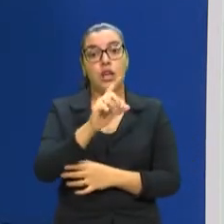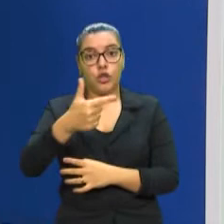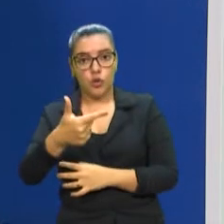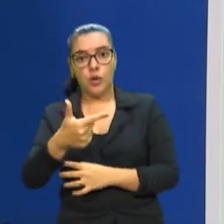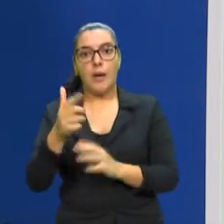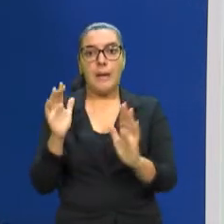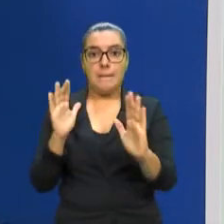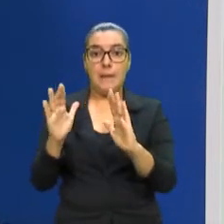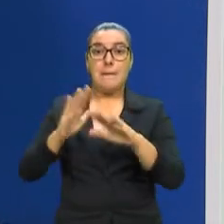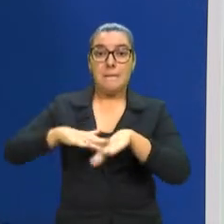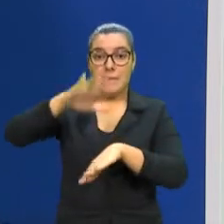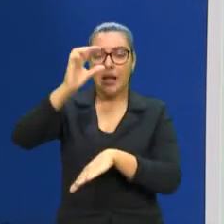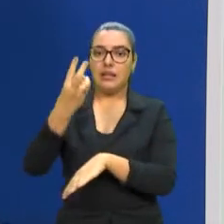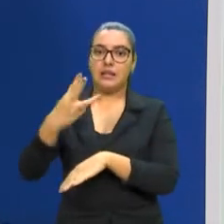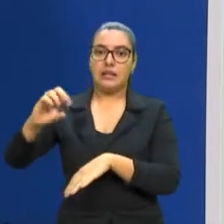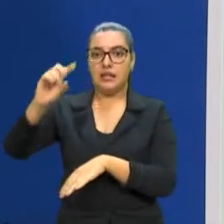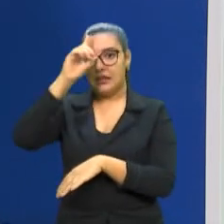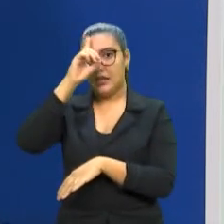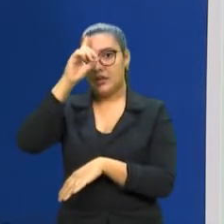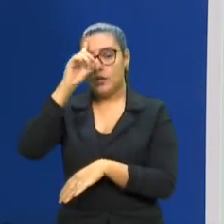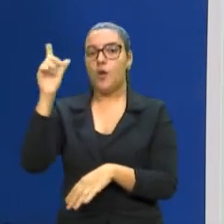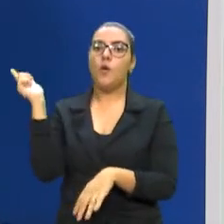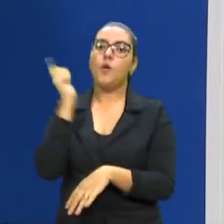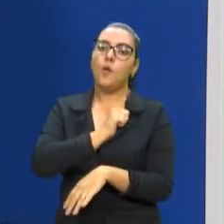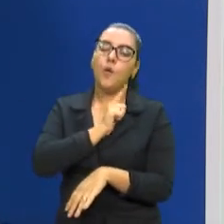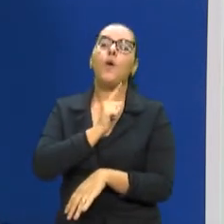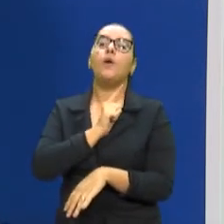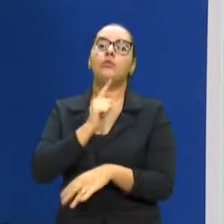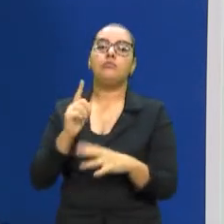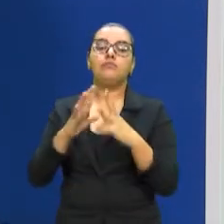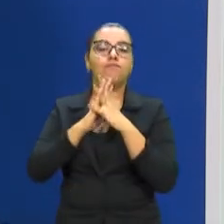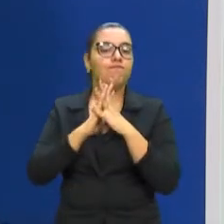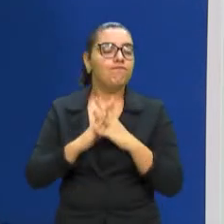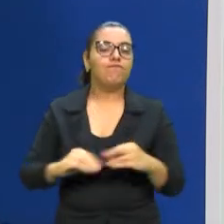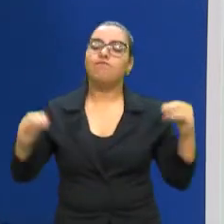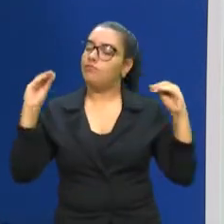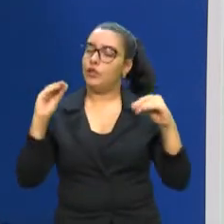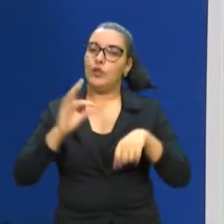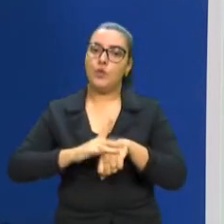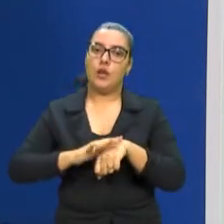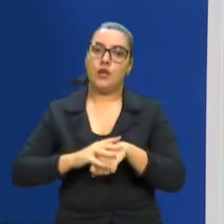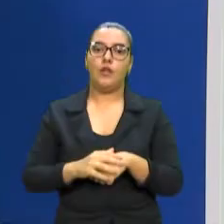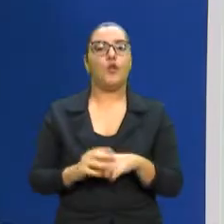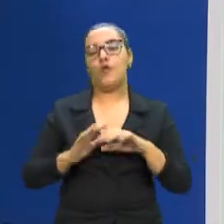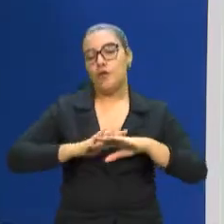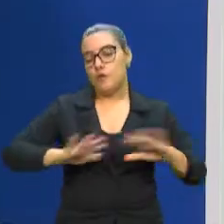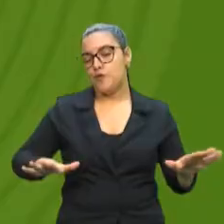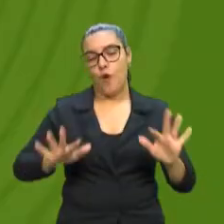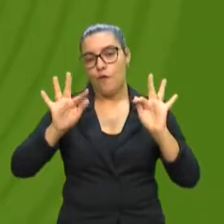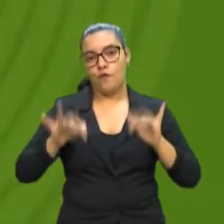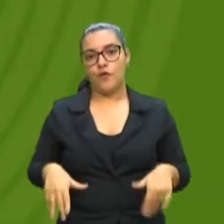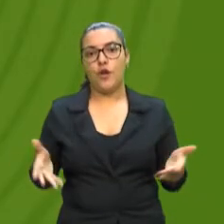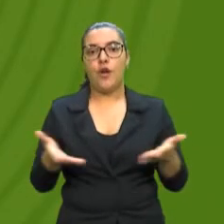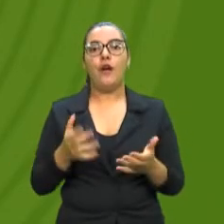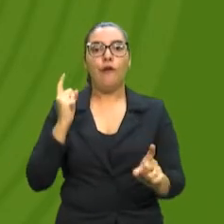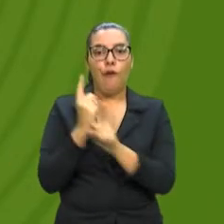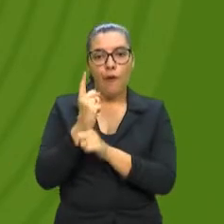de 30 dias para garantir a imunidade contra a doença. Por hoje eu fico por aqui, até